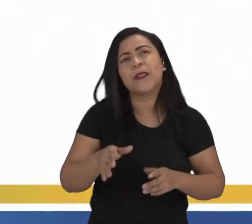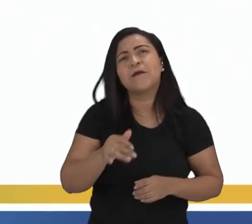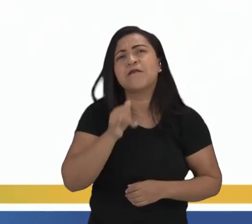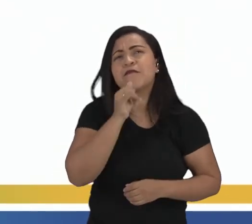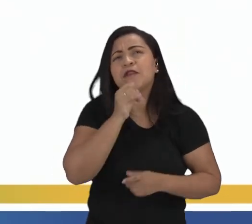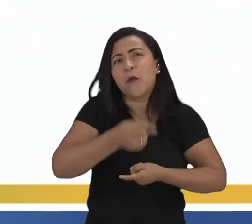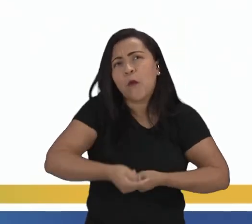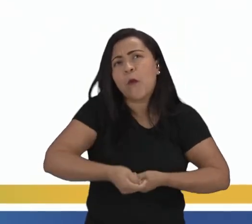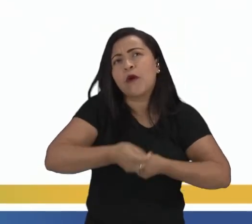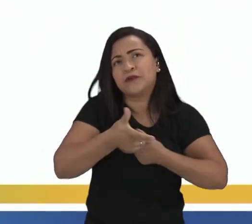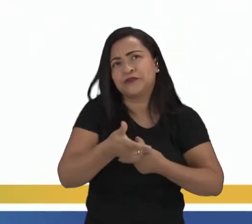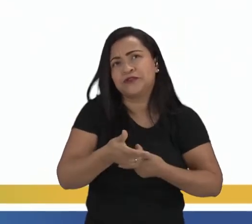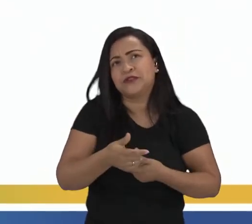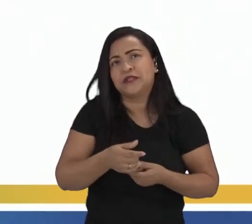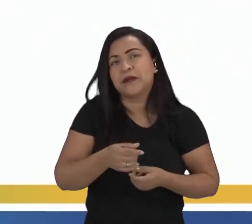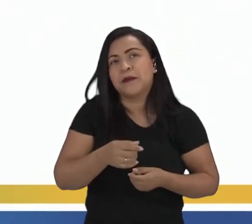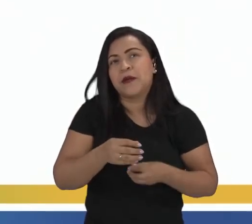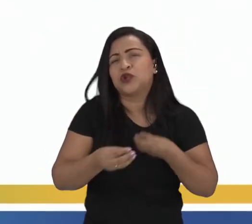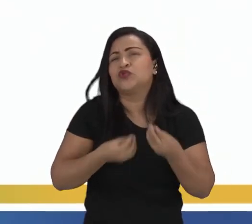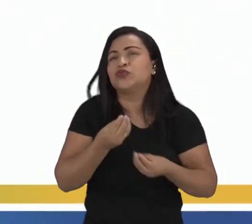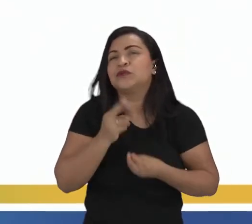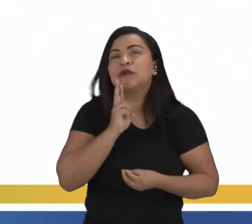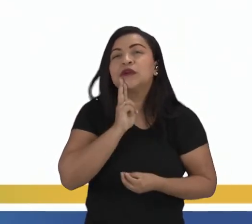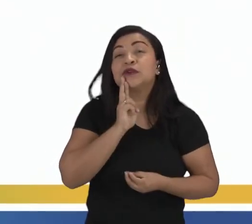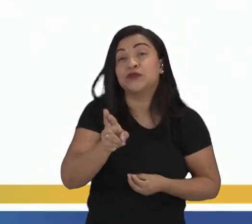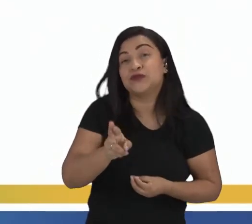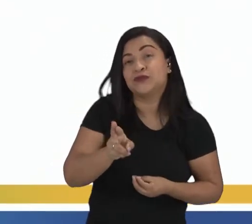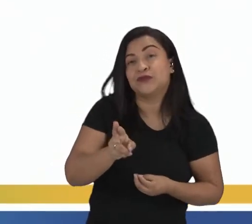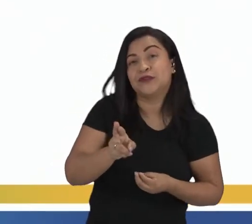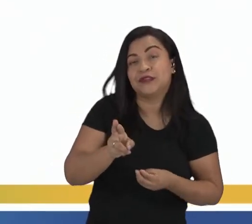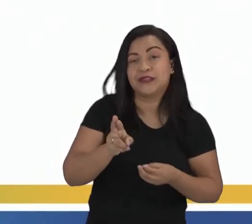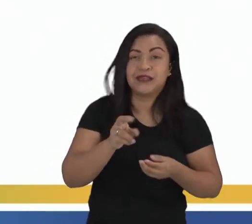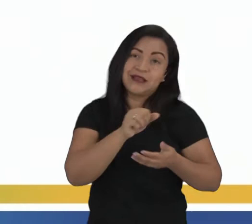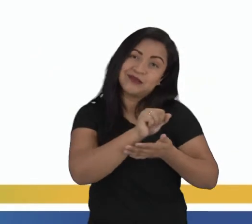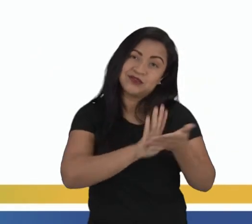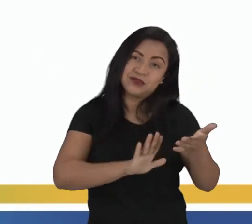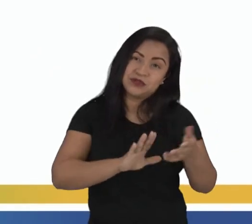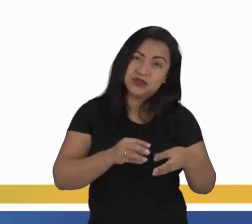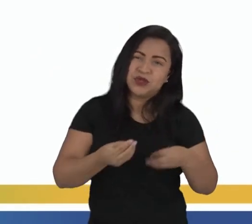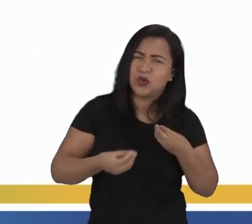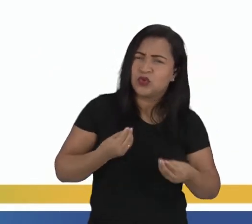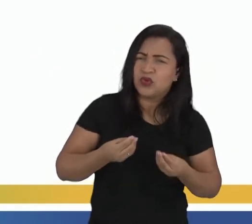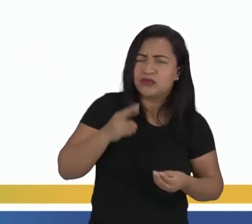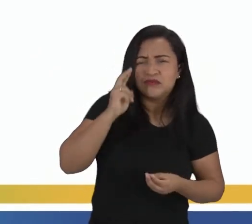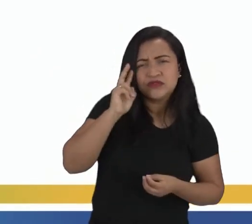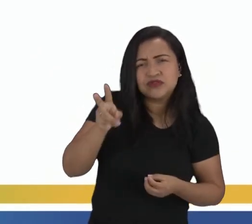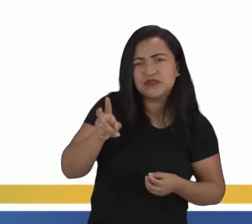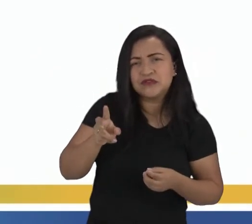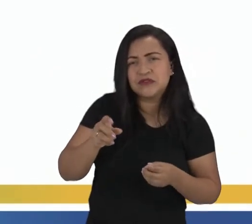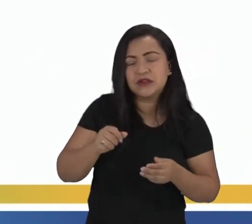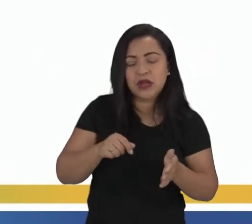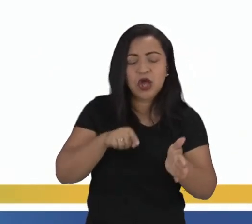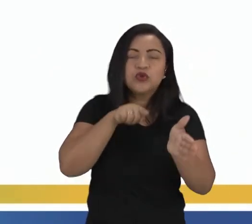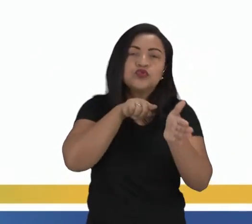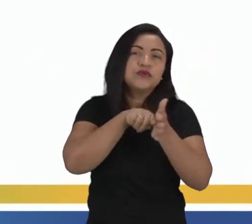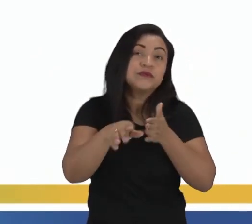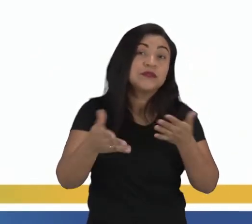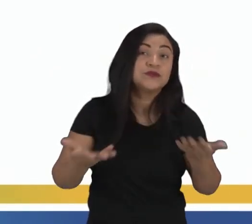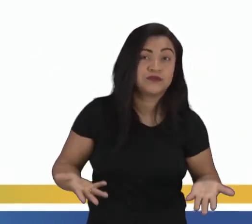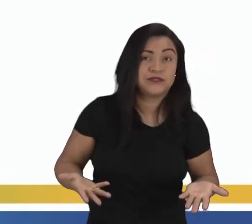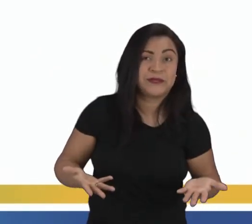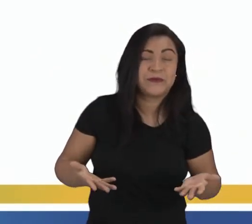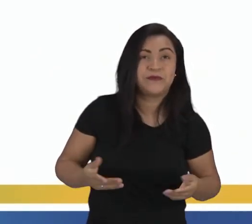dicas de táticas de resoluções de problema. Como identificar ação e reação numa questão. E